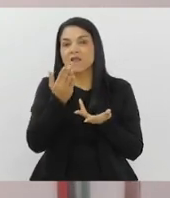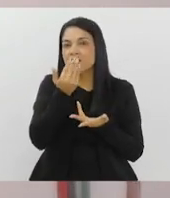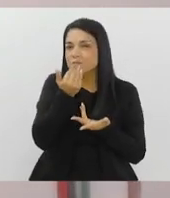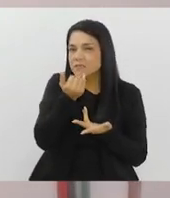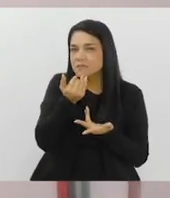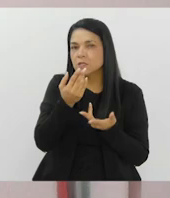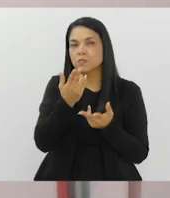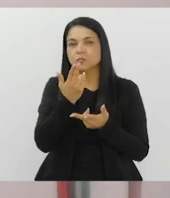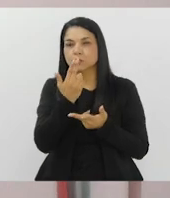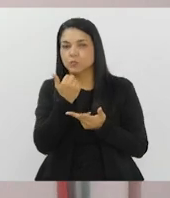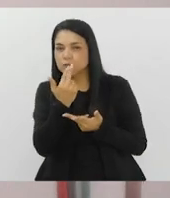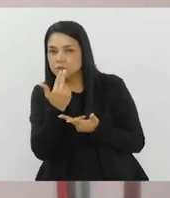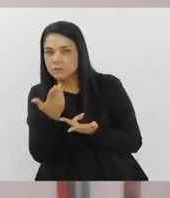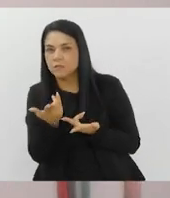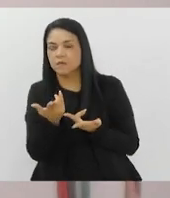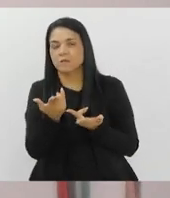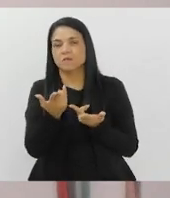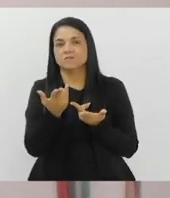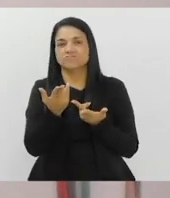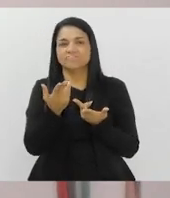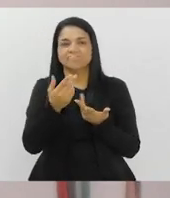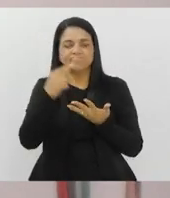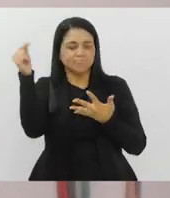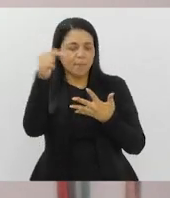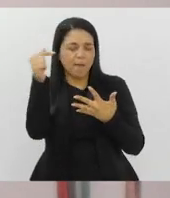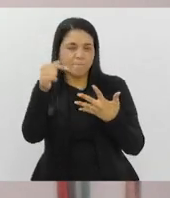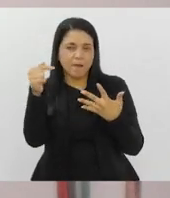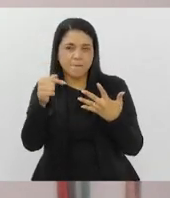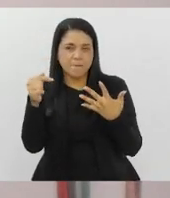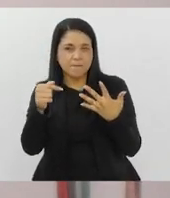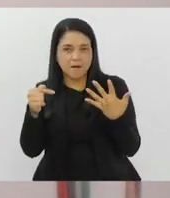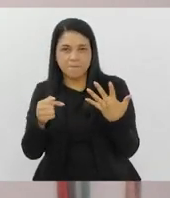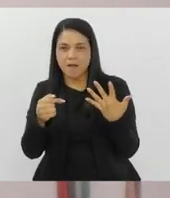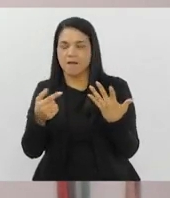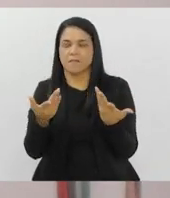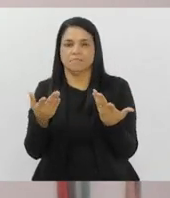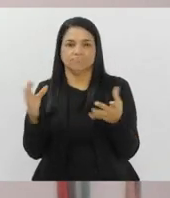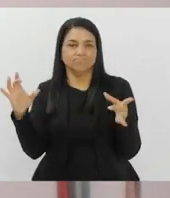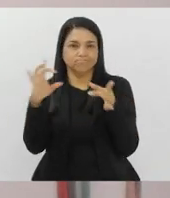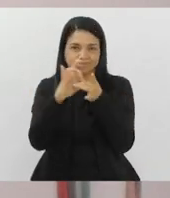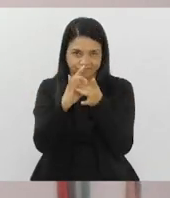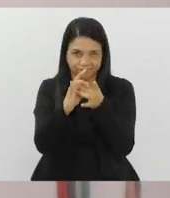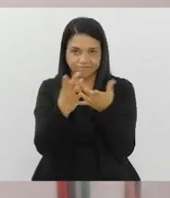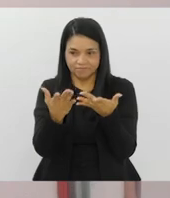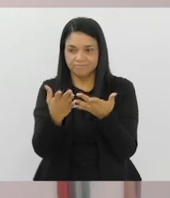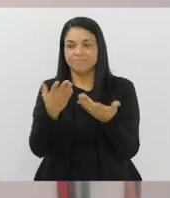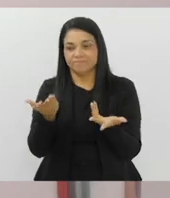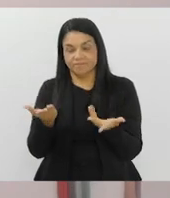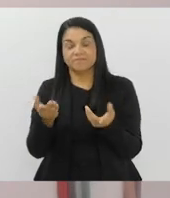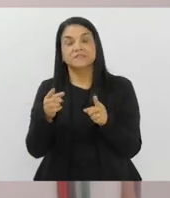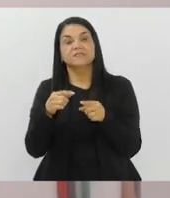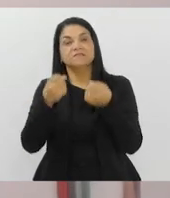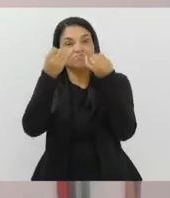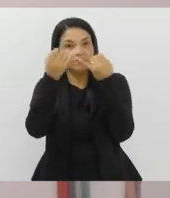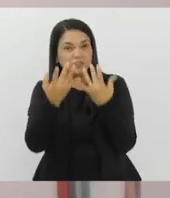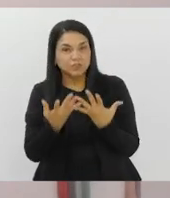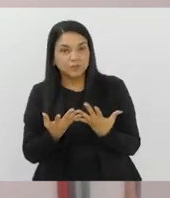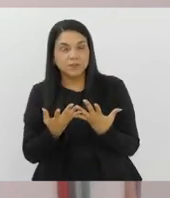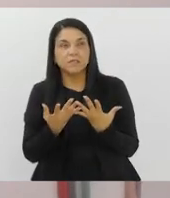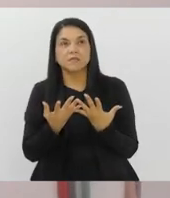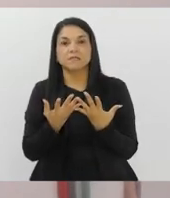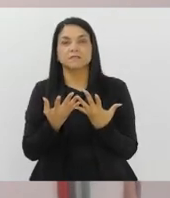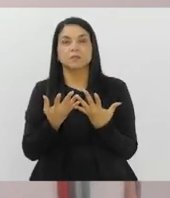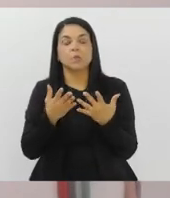alimentação, nutrição, enfim, uma série de outros elementos, né, que vão falar sobre